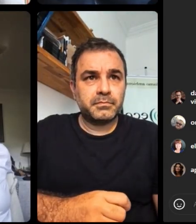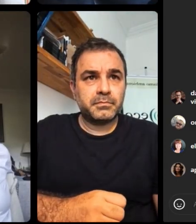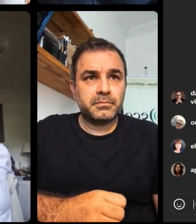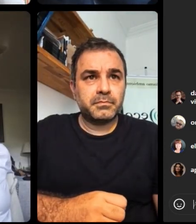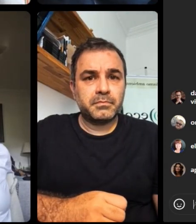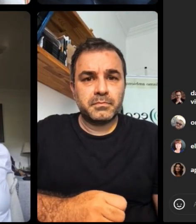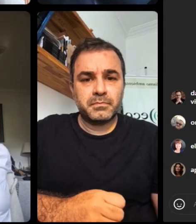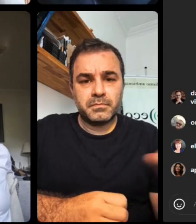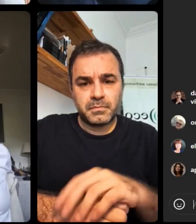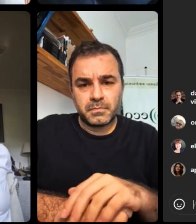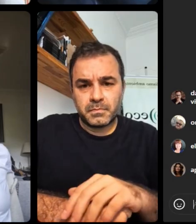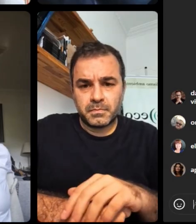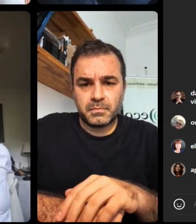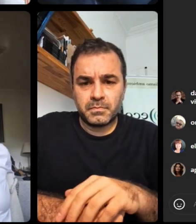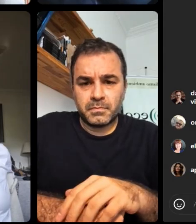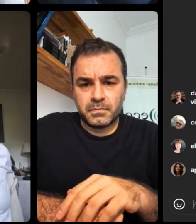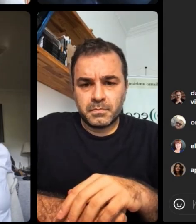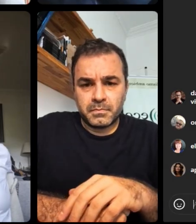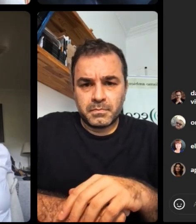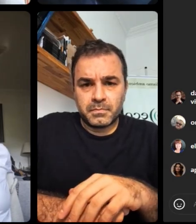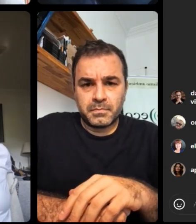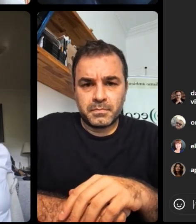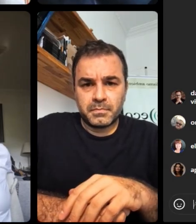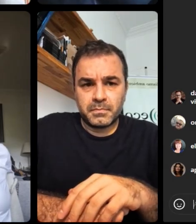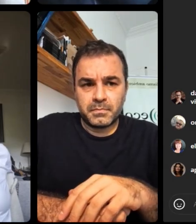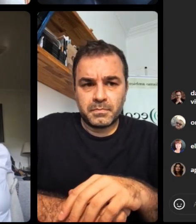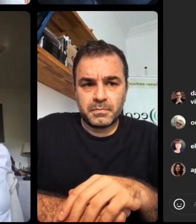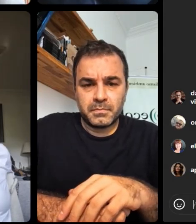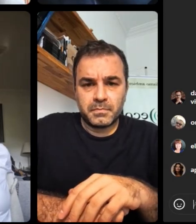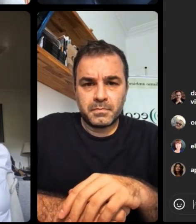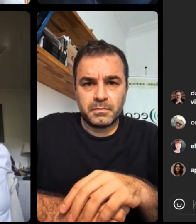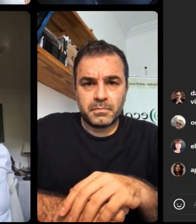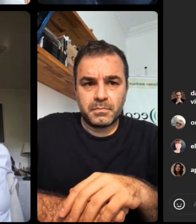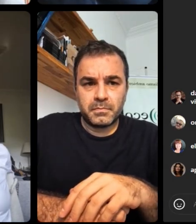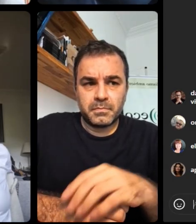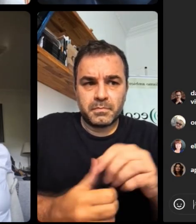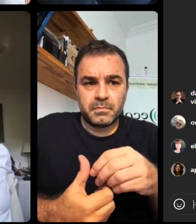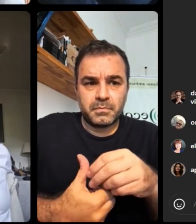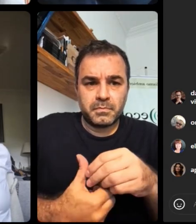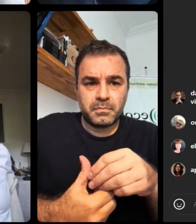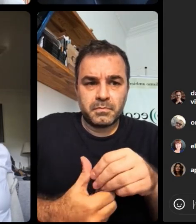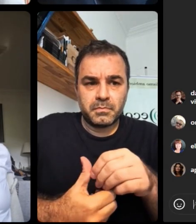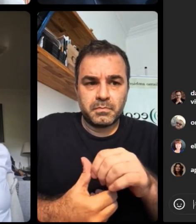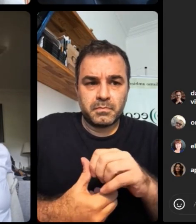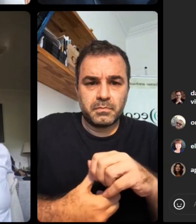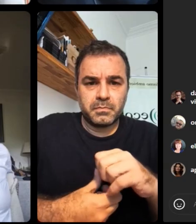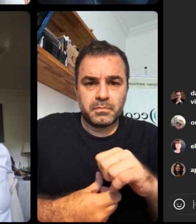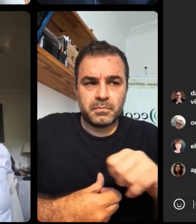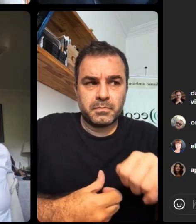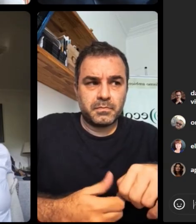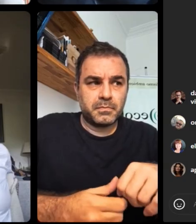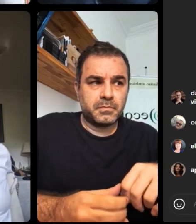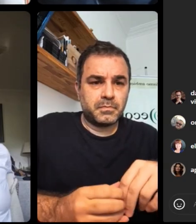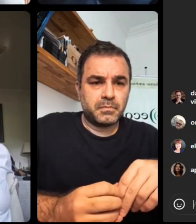que é cofundadora da UIDO e co-presidente do Conselho Consultivo da Década da ONU sobre Restauração de Ecossistemas. E por fim, mas não